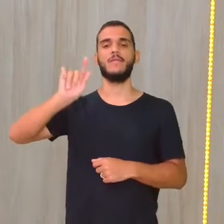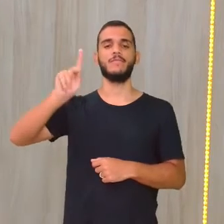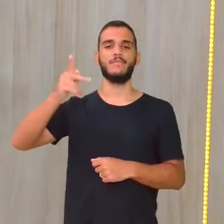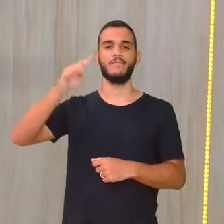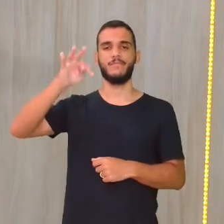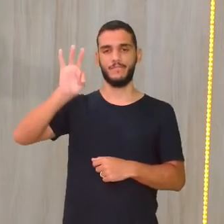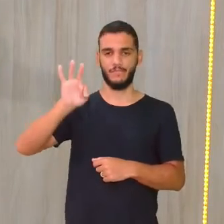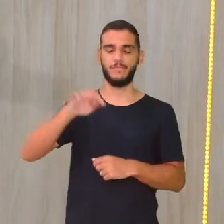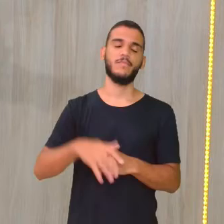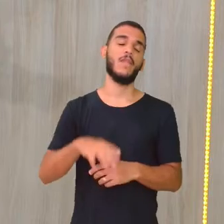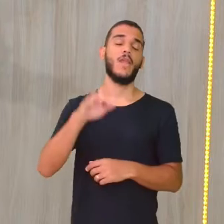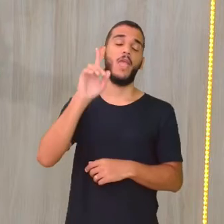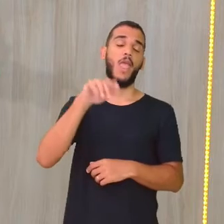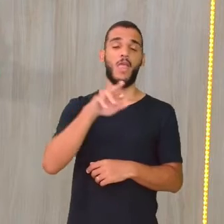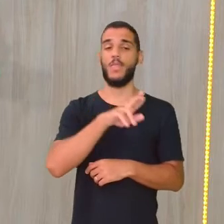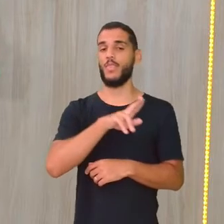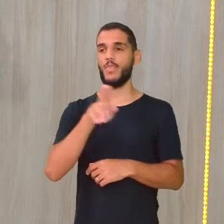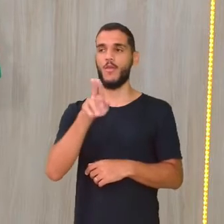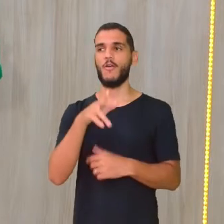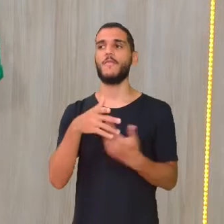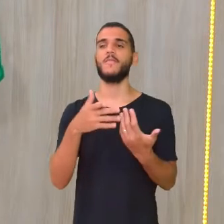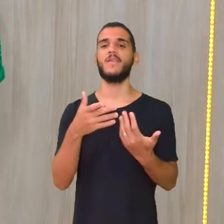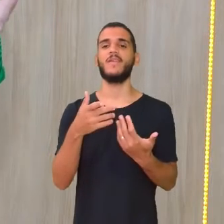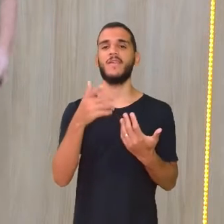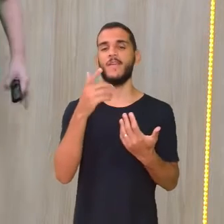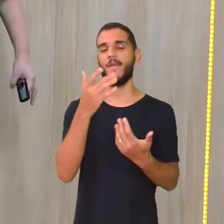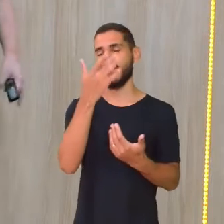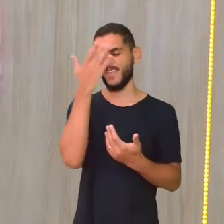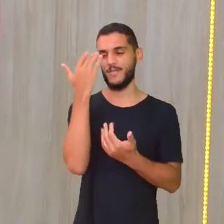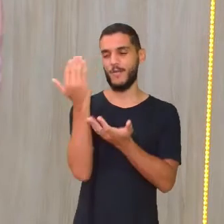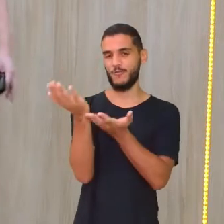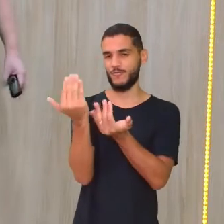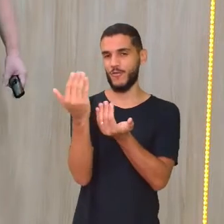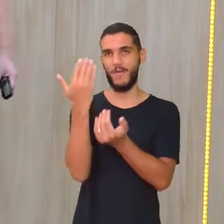Isso! Esse pessoal que é mais novo